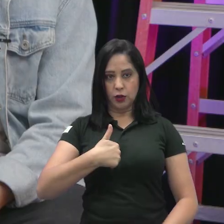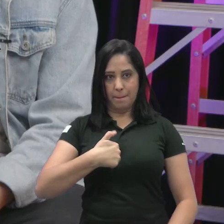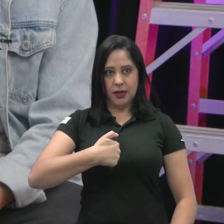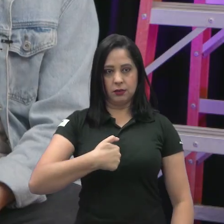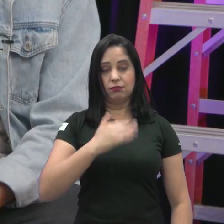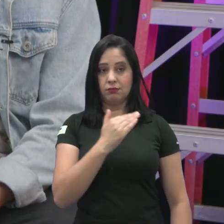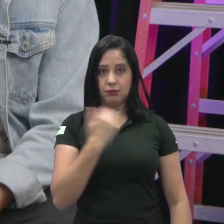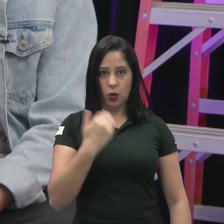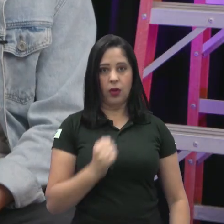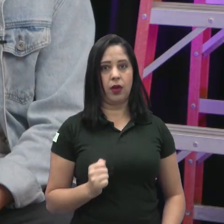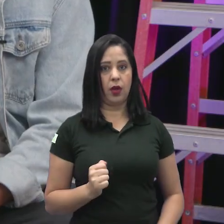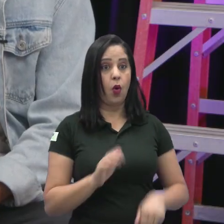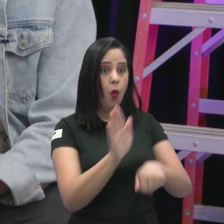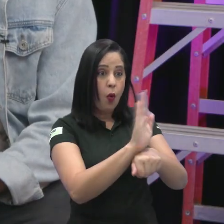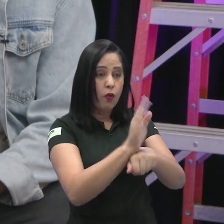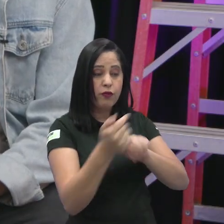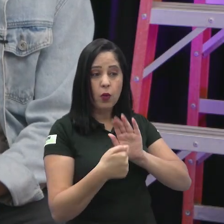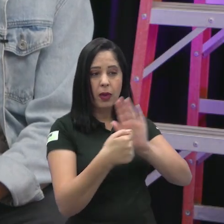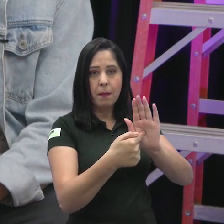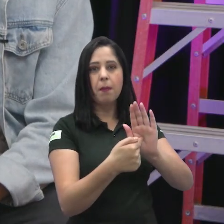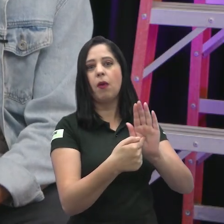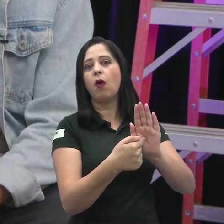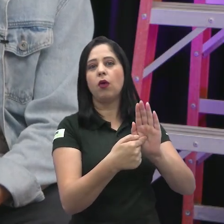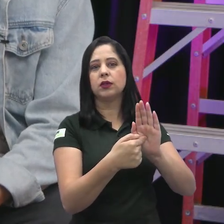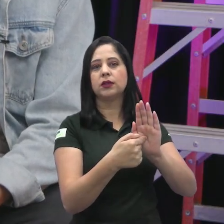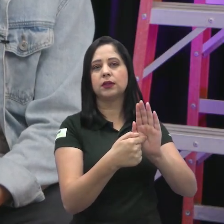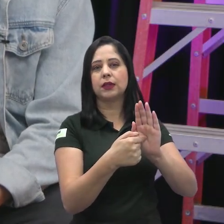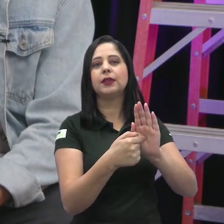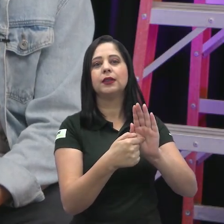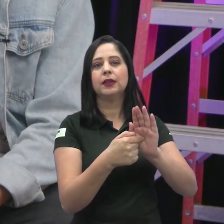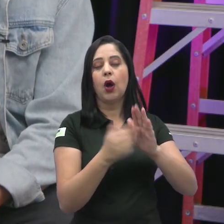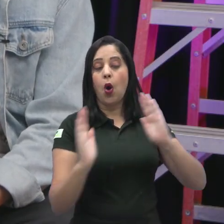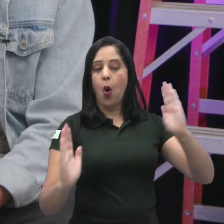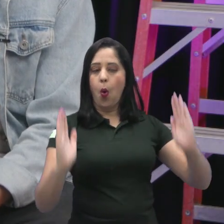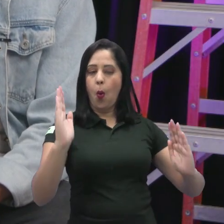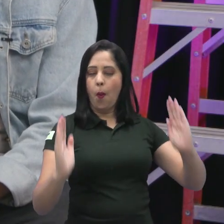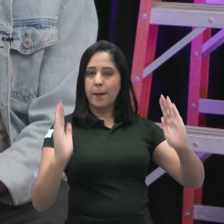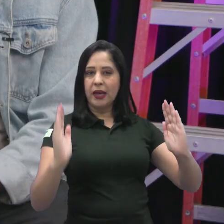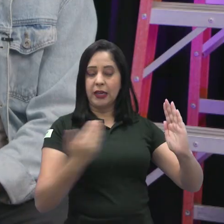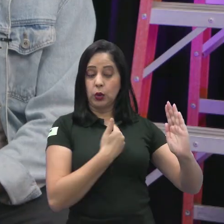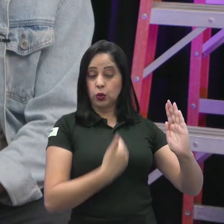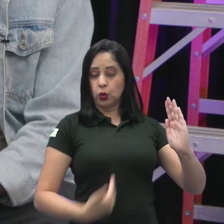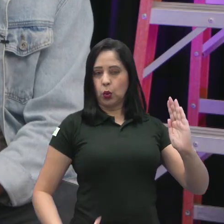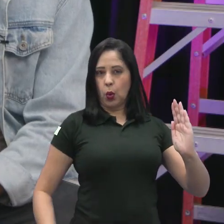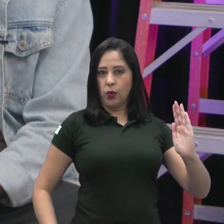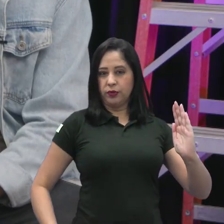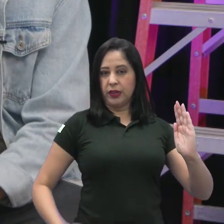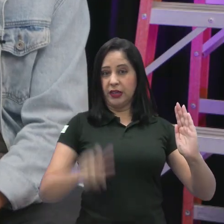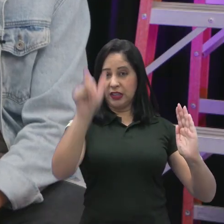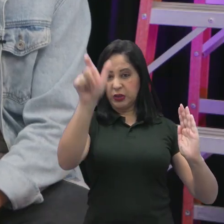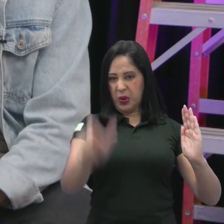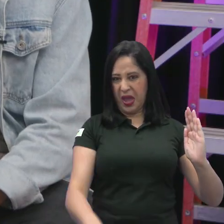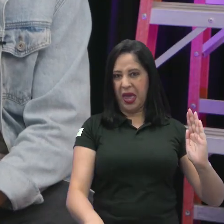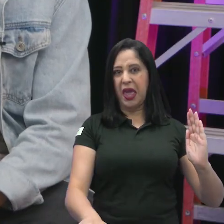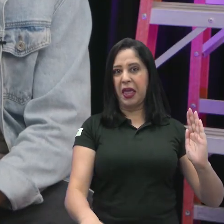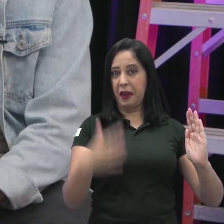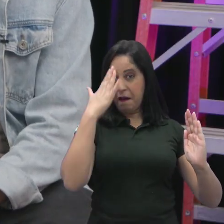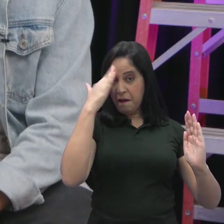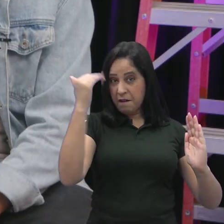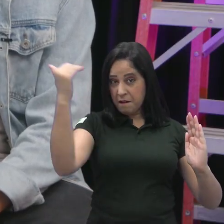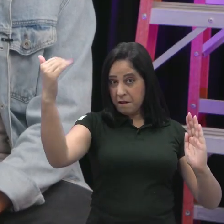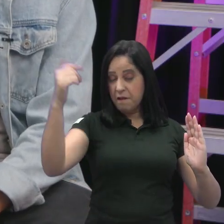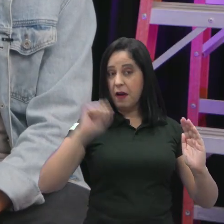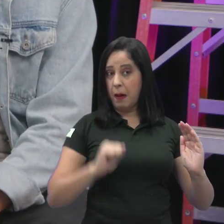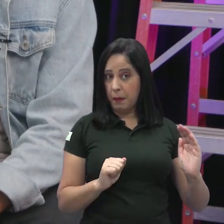o filme Getúlio, né, mostra o lado mais obscuro e silencioso do final do governo de uma das figuras mais marcantes